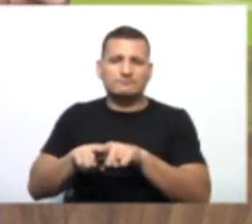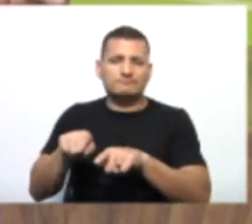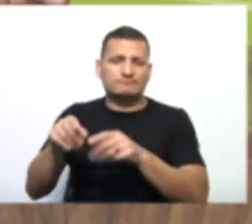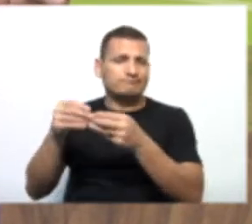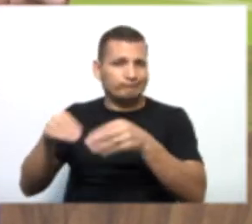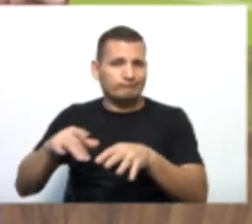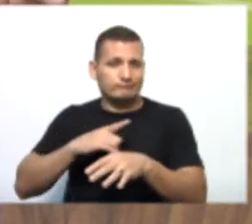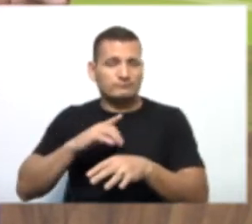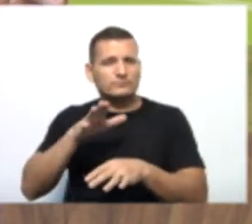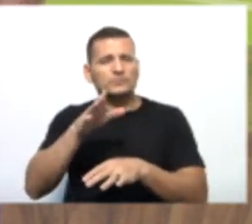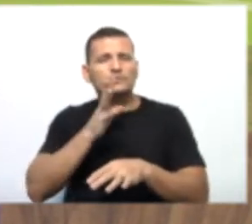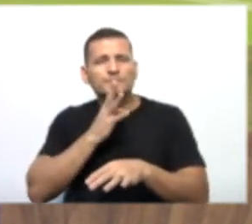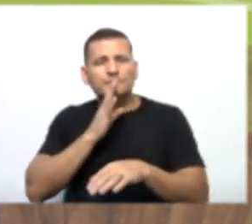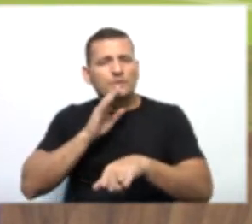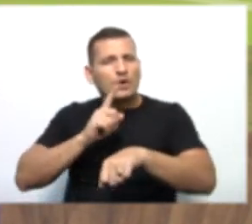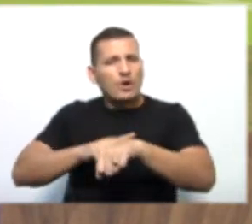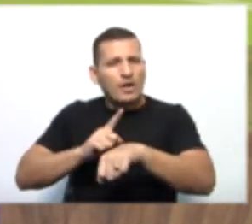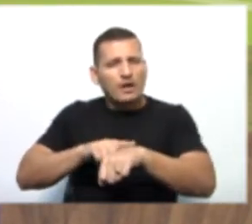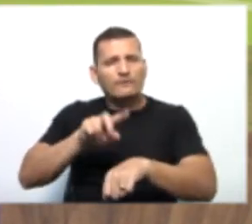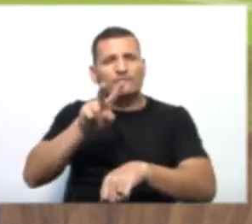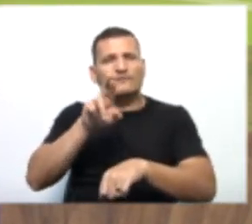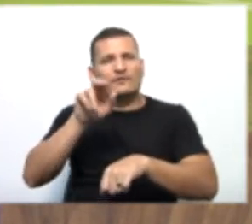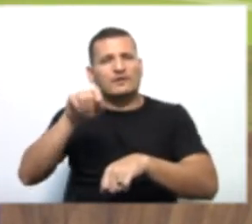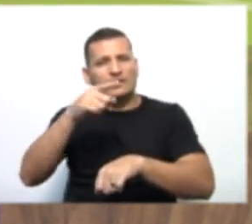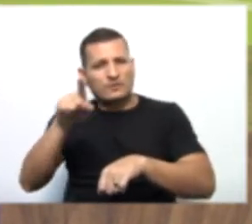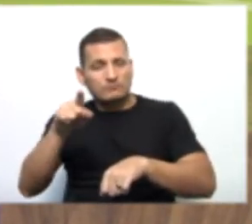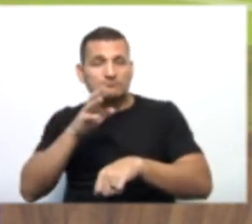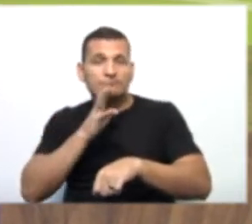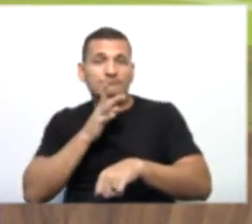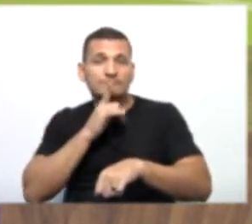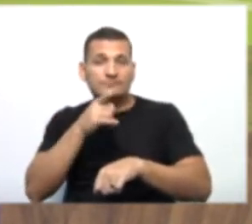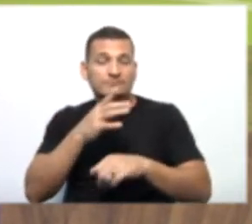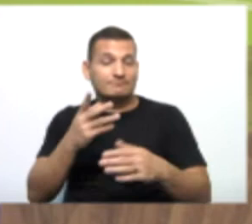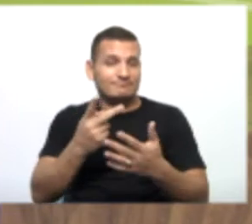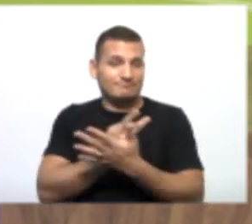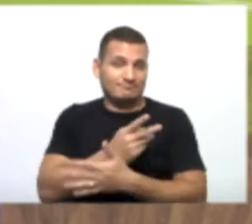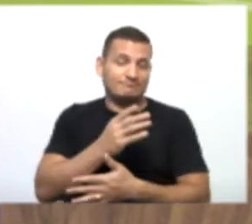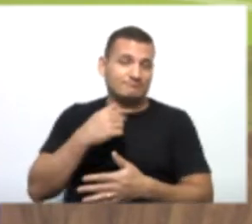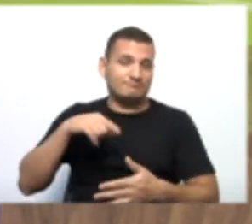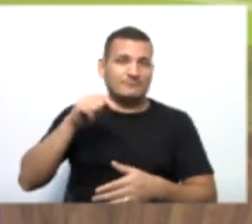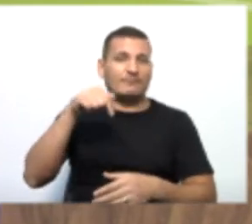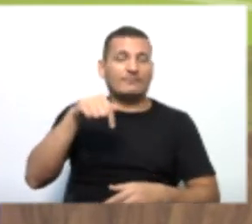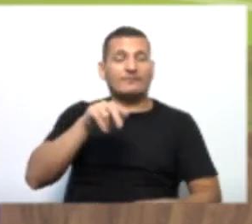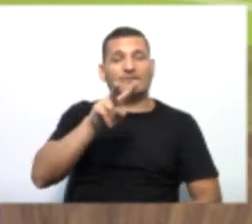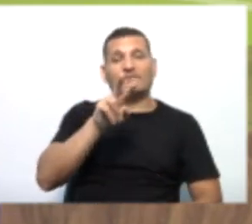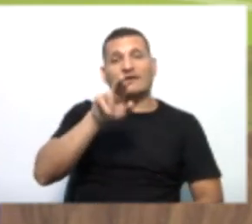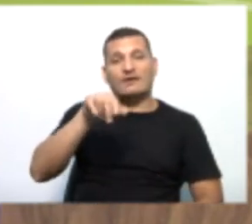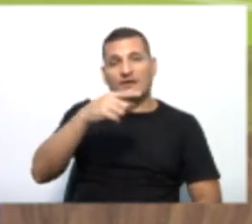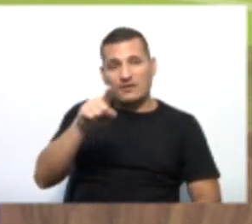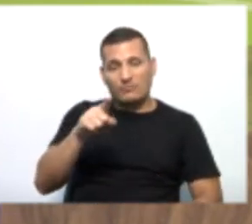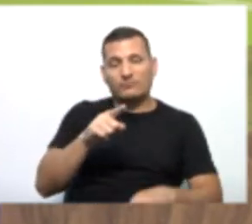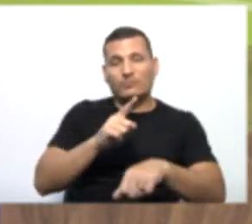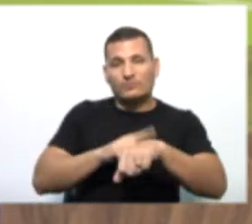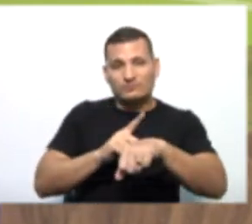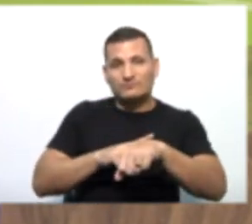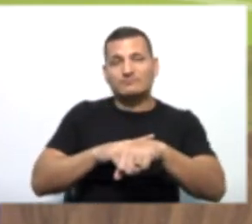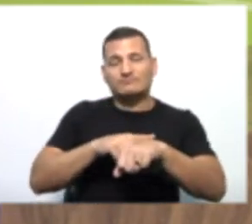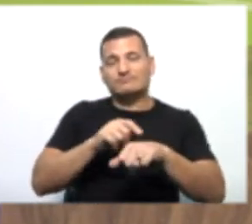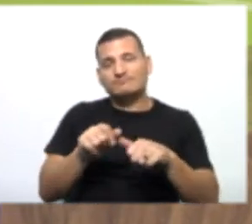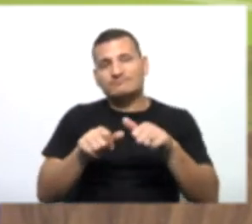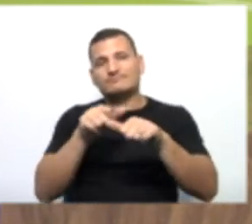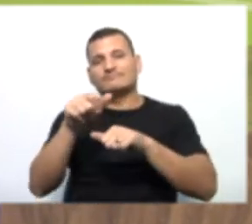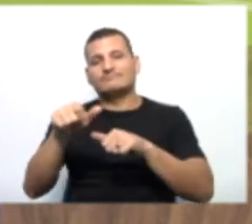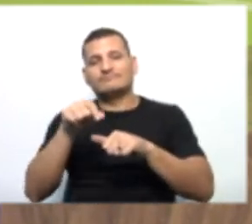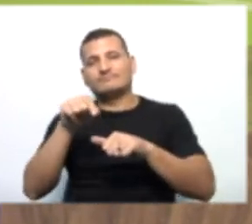de verão? Já? Com certeza já. Nós acabamos de sair de um horário de verão, não é verdade? No mês de fevereiro, não é verdade? Um horário de verão